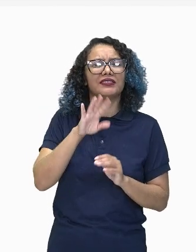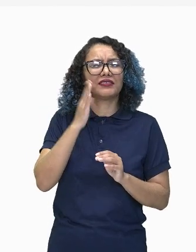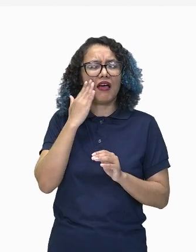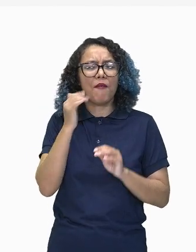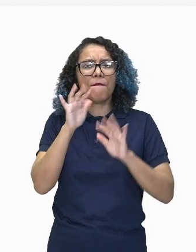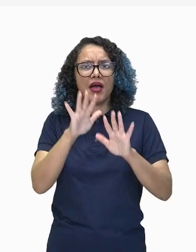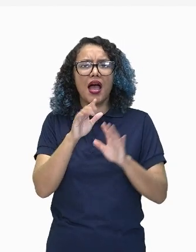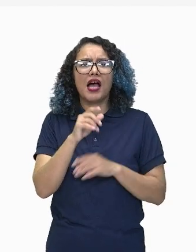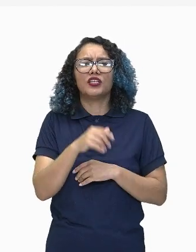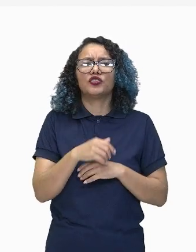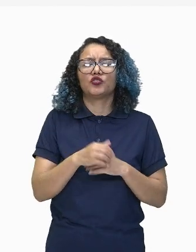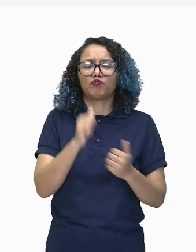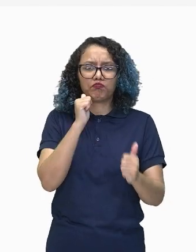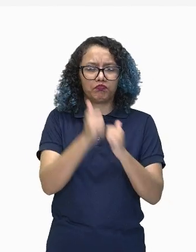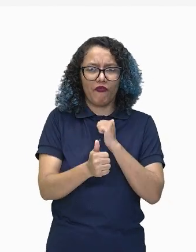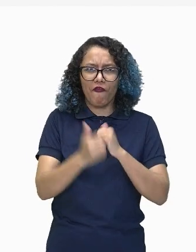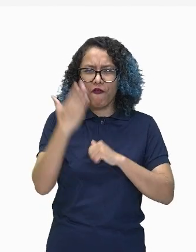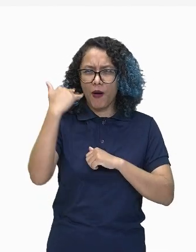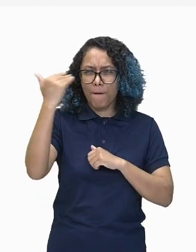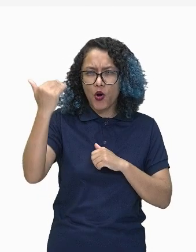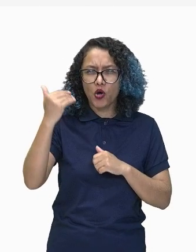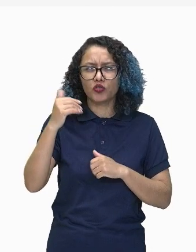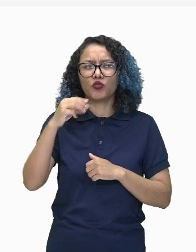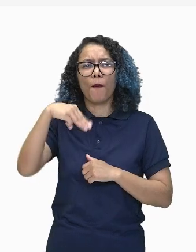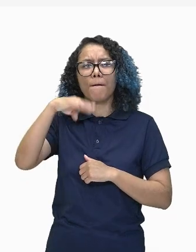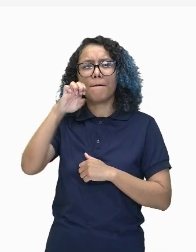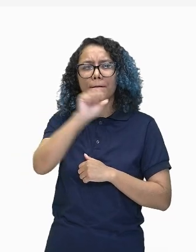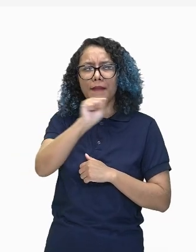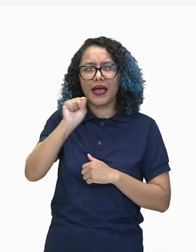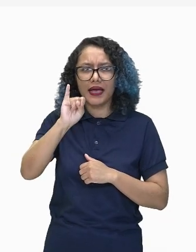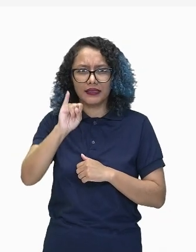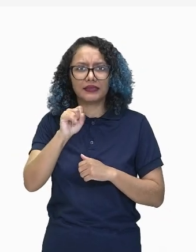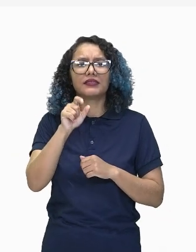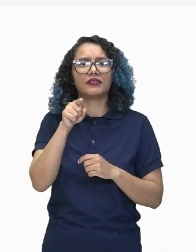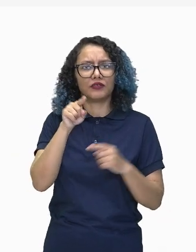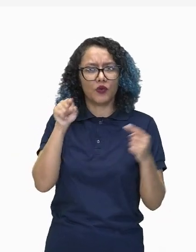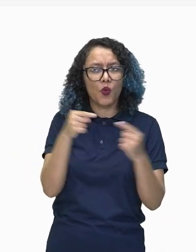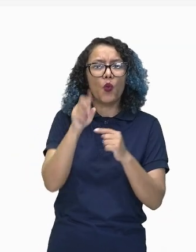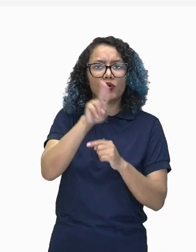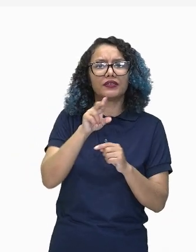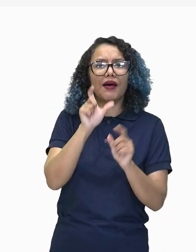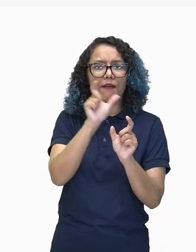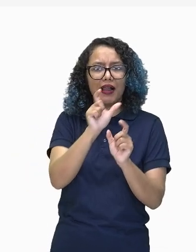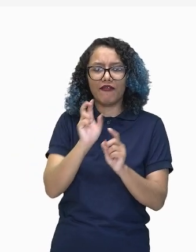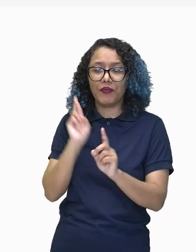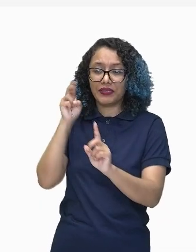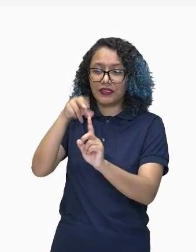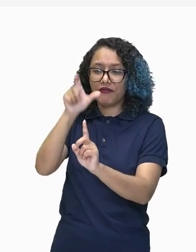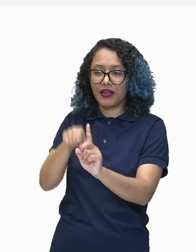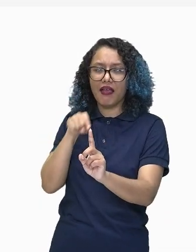jogador famoso, Lionel Messi, ele é chamado de GOAT, porque ele é considerado o maior de